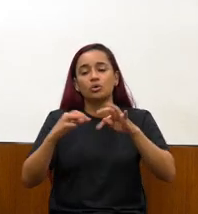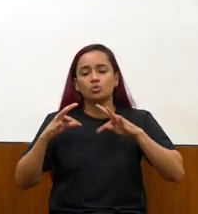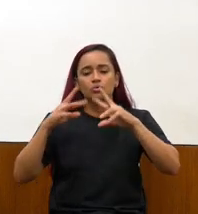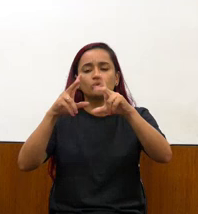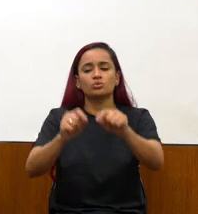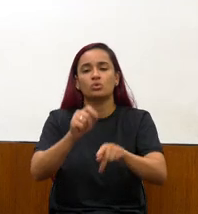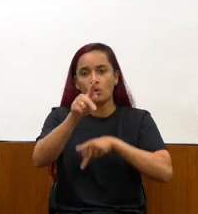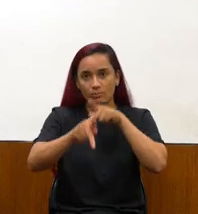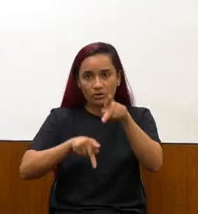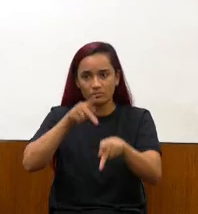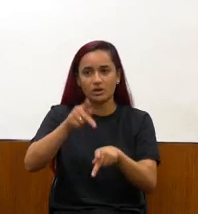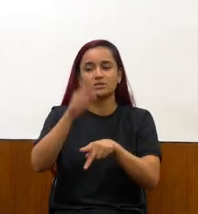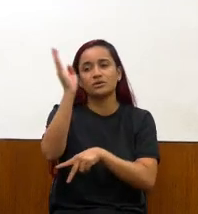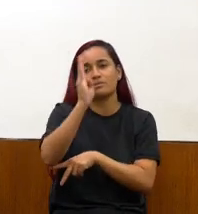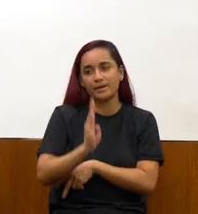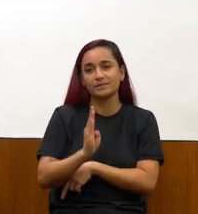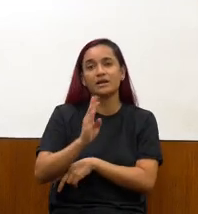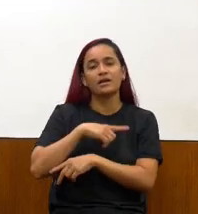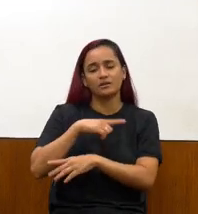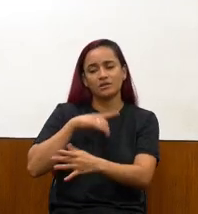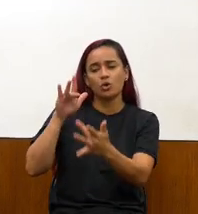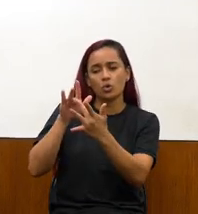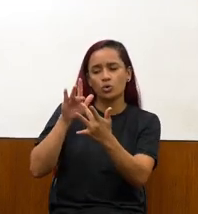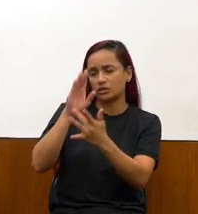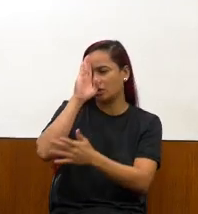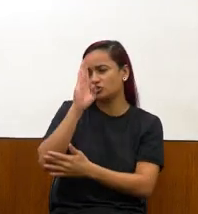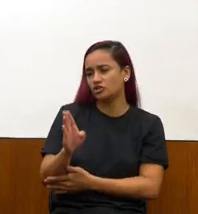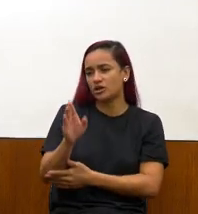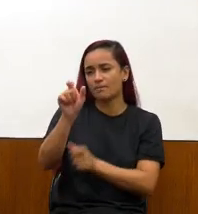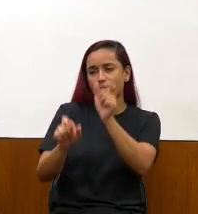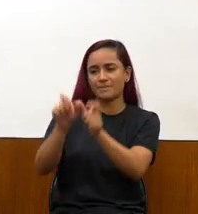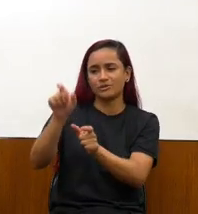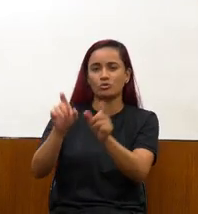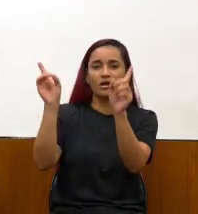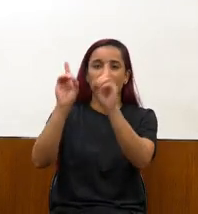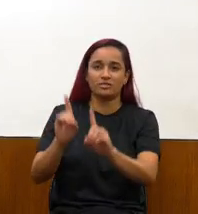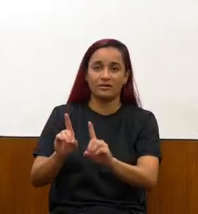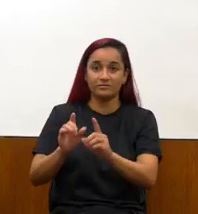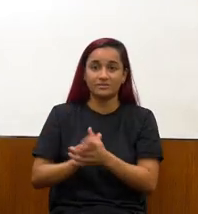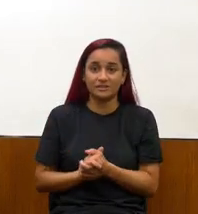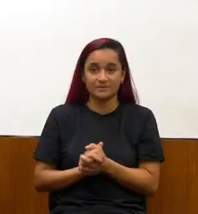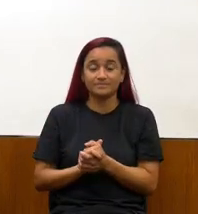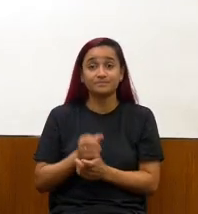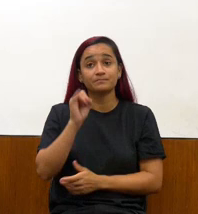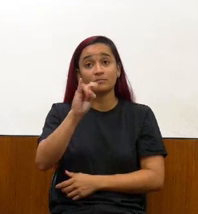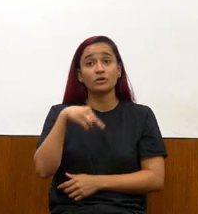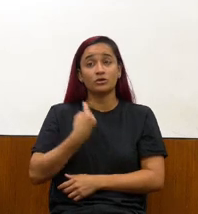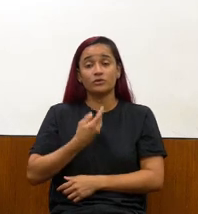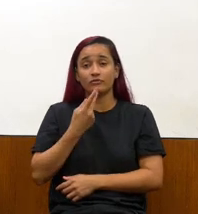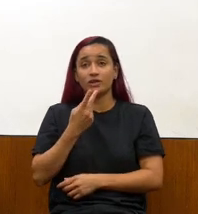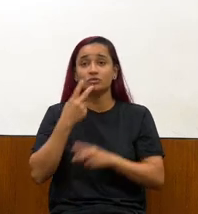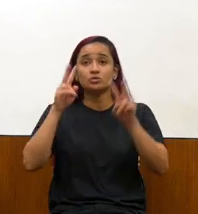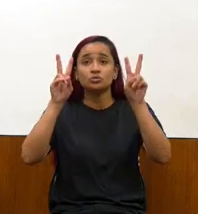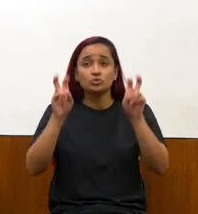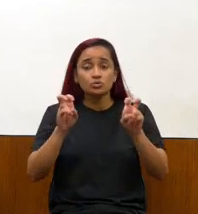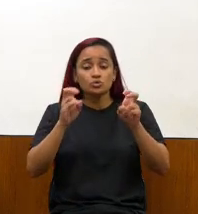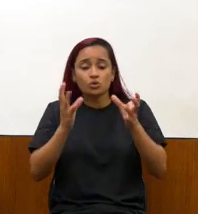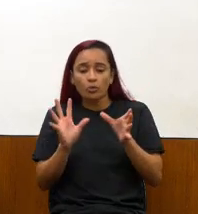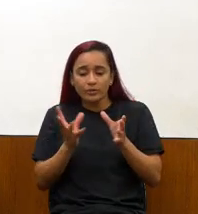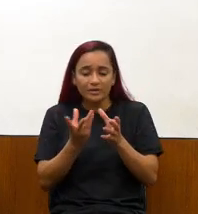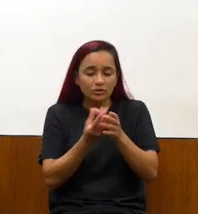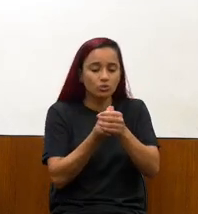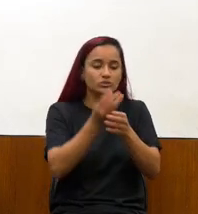contato diretamente com as pessoas com deficiência. Quando a gente fala de incluir uma pessoa no mercado de trabalho, a gente está falando dessa pessoa